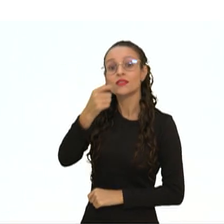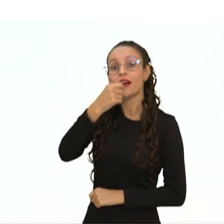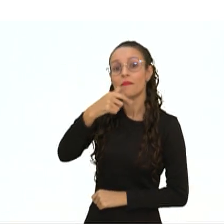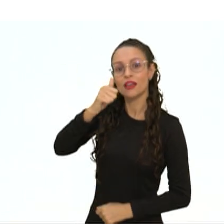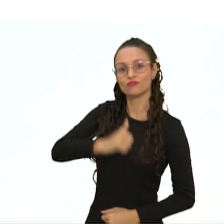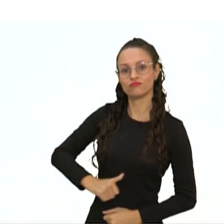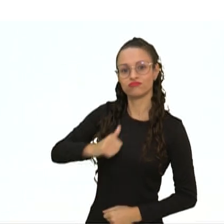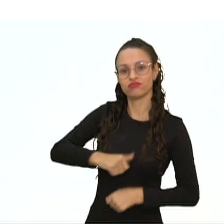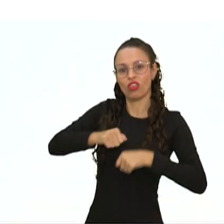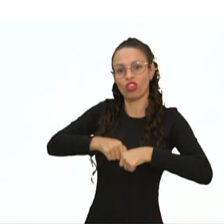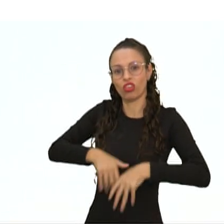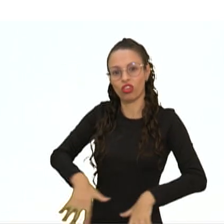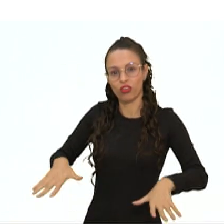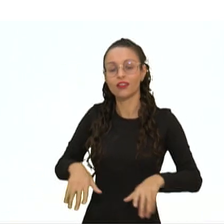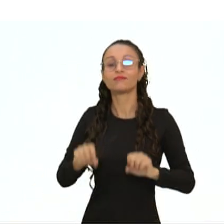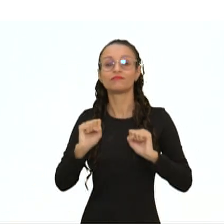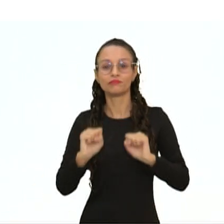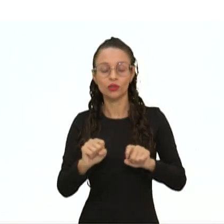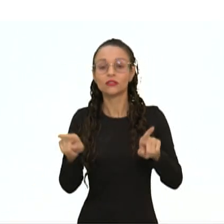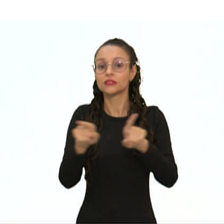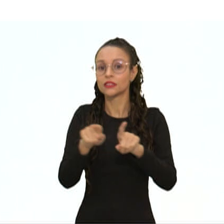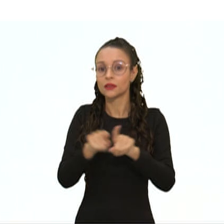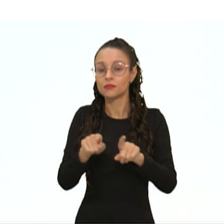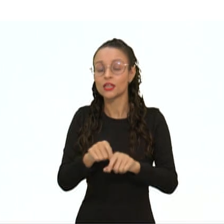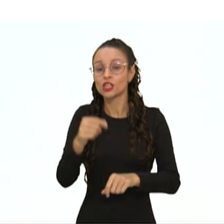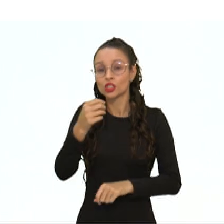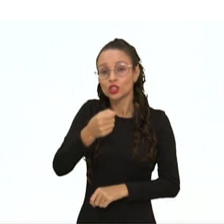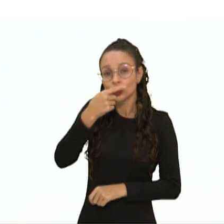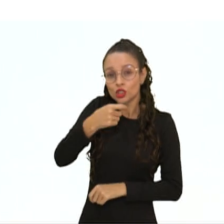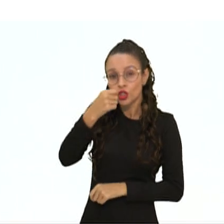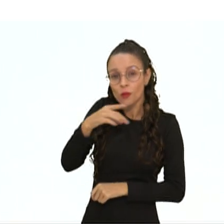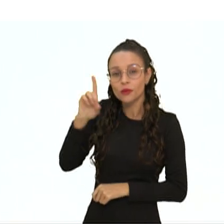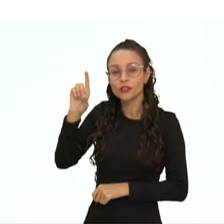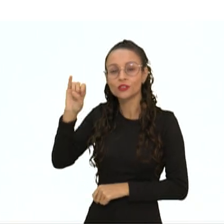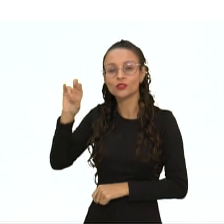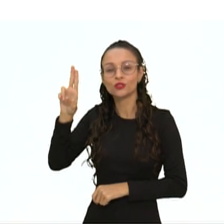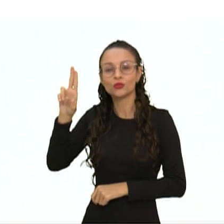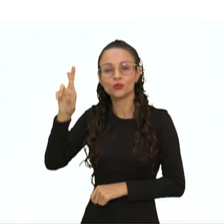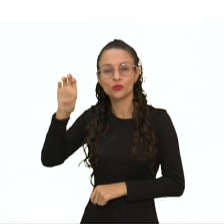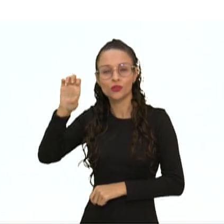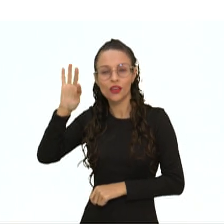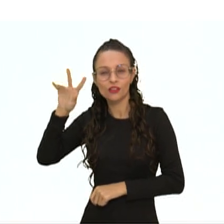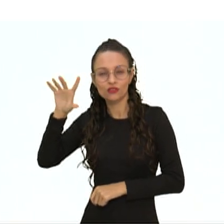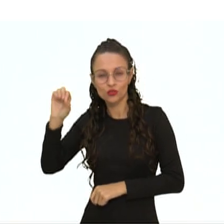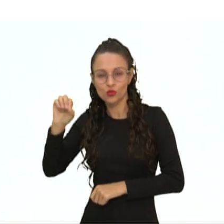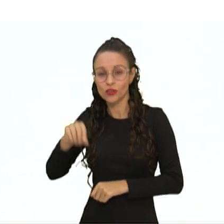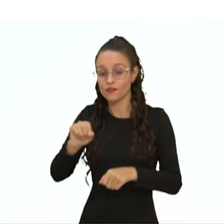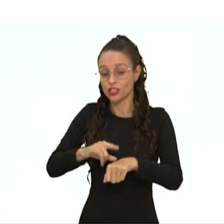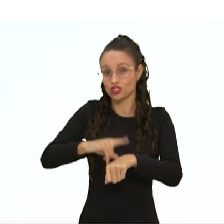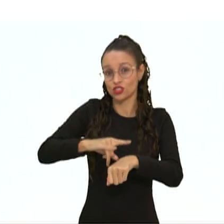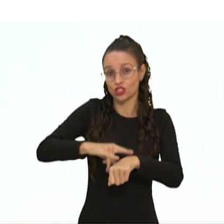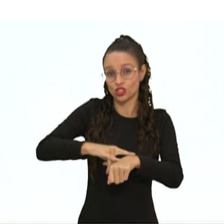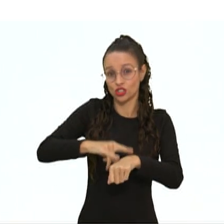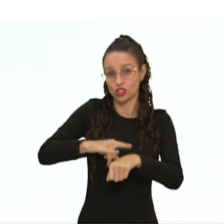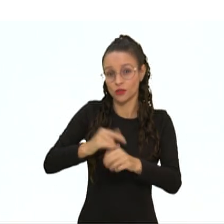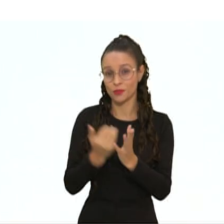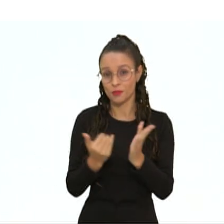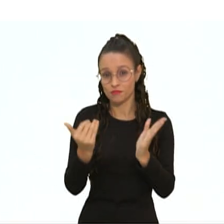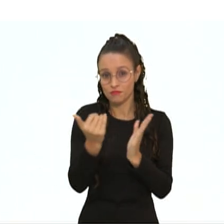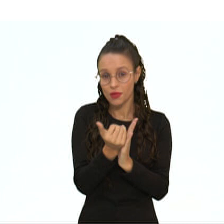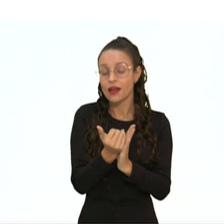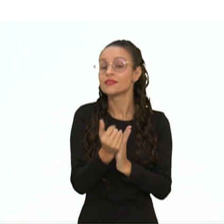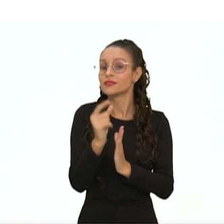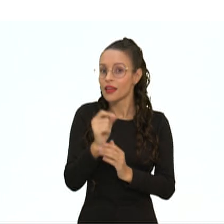laxante para que ela vá ao banheiro toma diurético que é um produto uma substância que faz urinar mais então